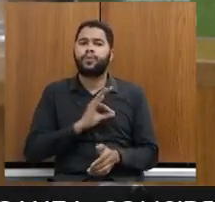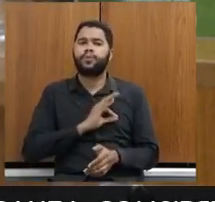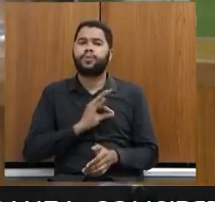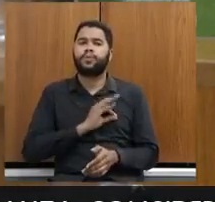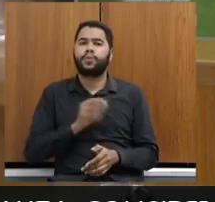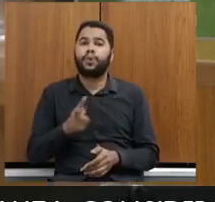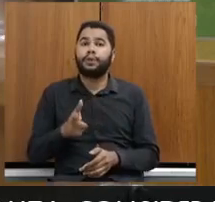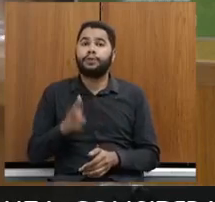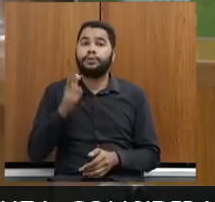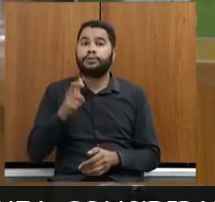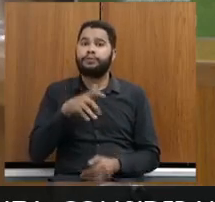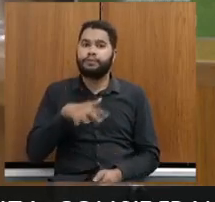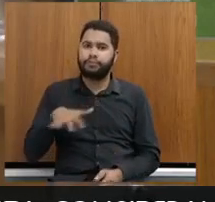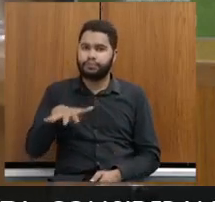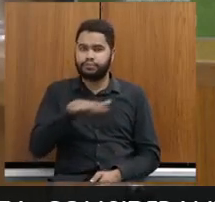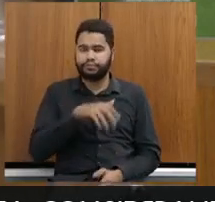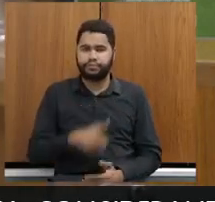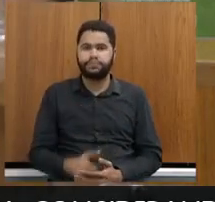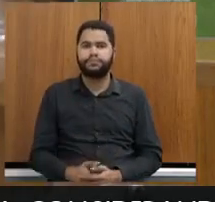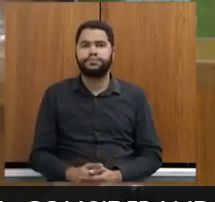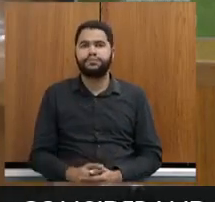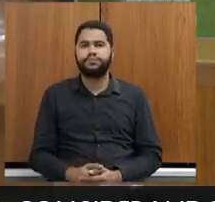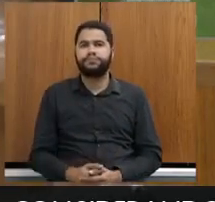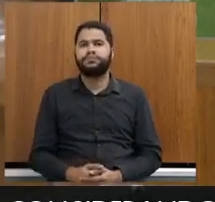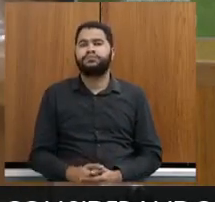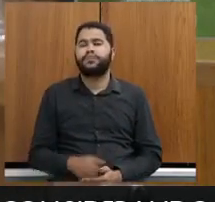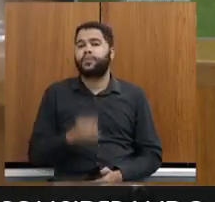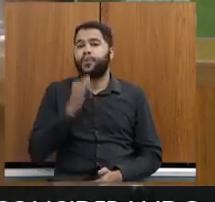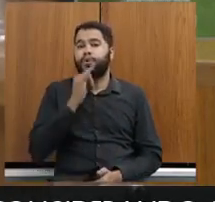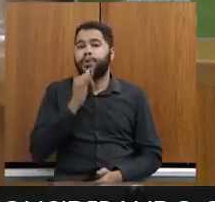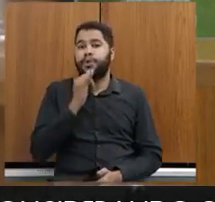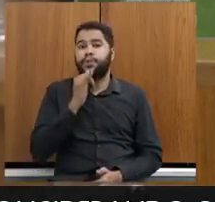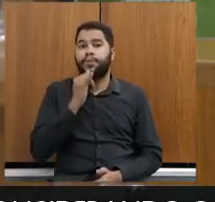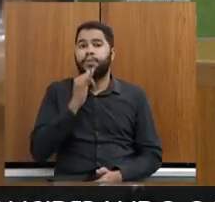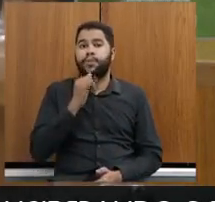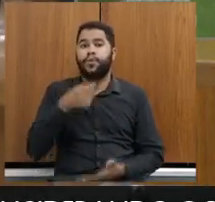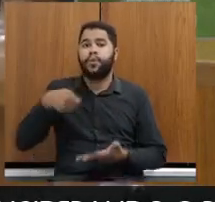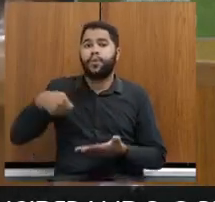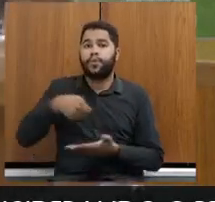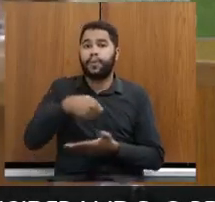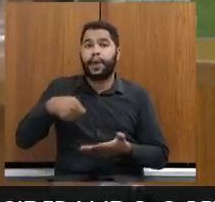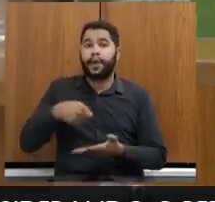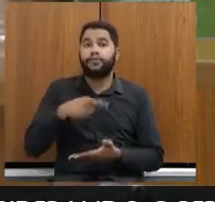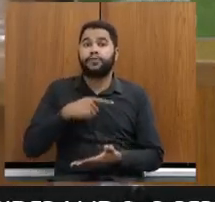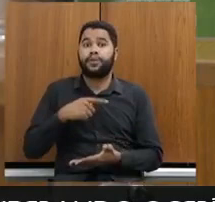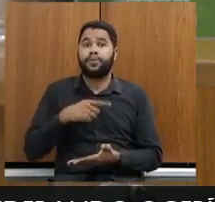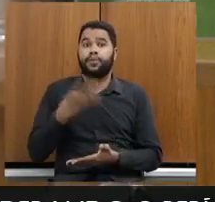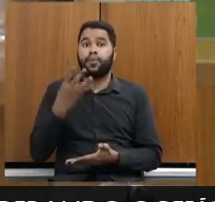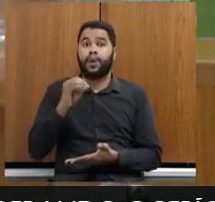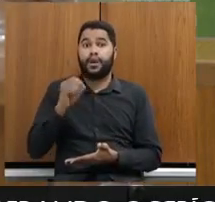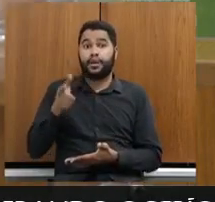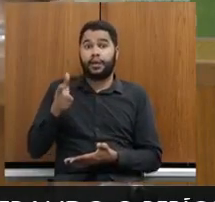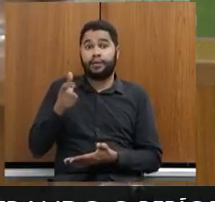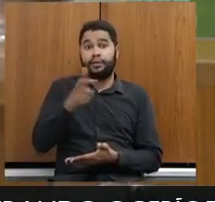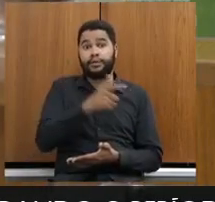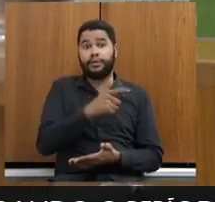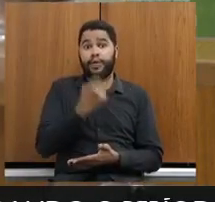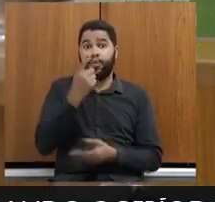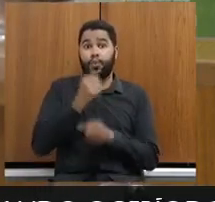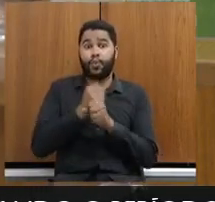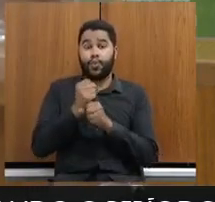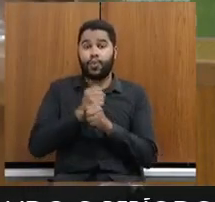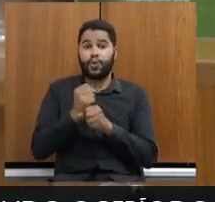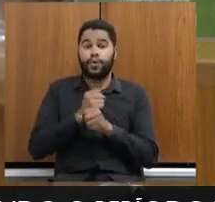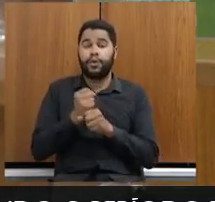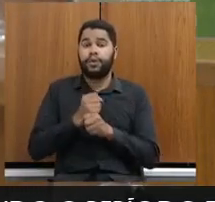assassinato na região os passos por exemplo chegou t40 assassinatos no ano né Alpinópolis chegou de